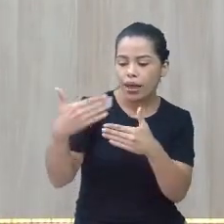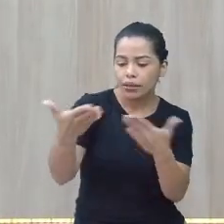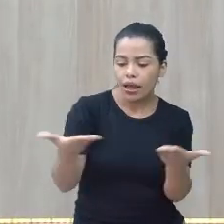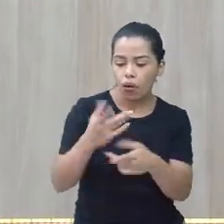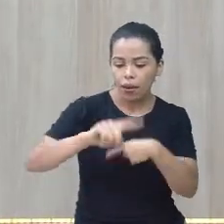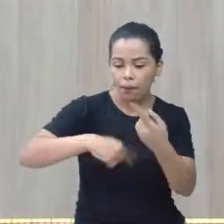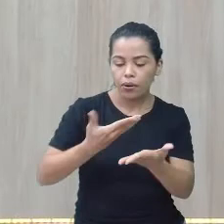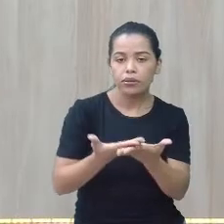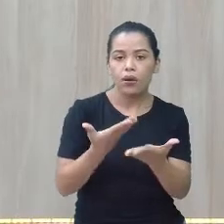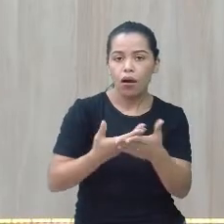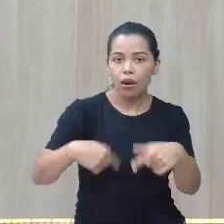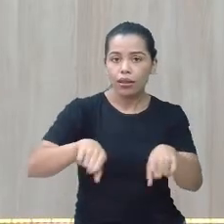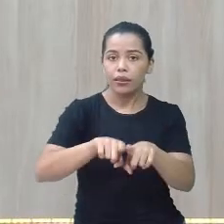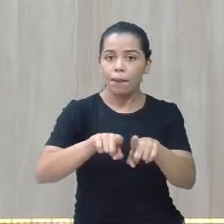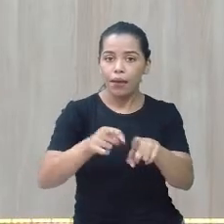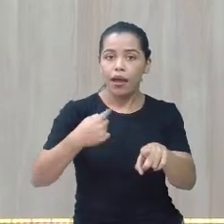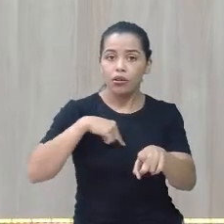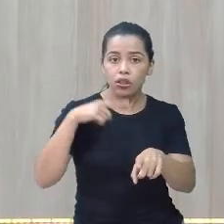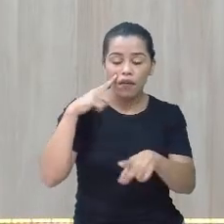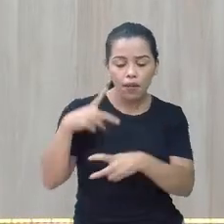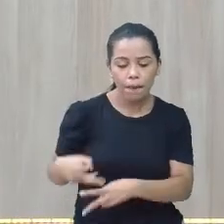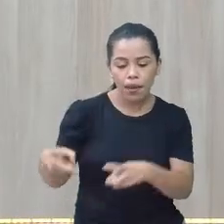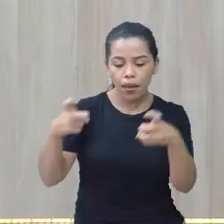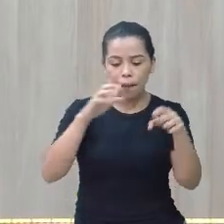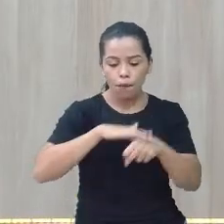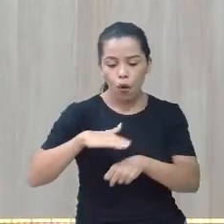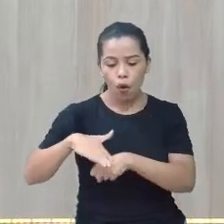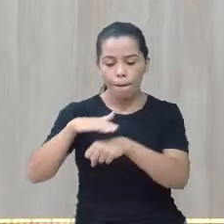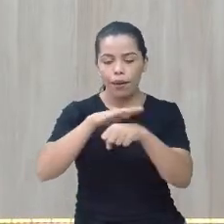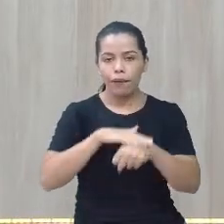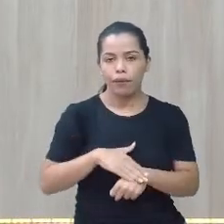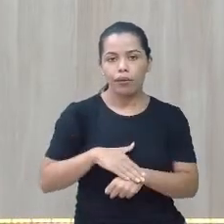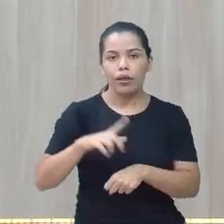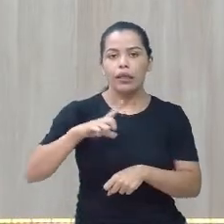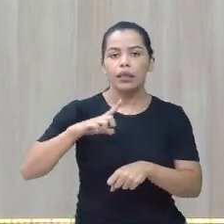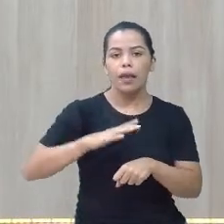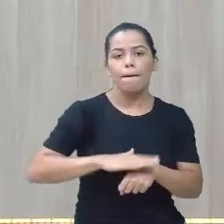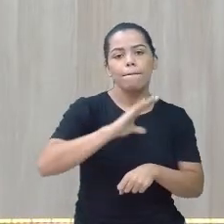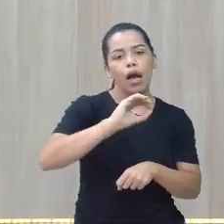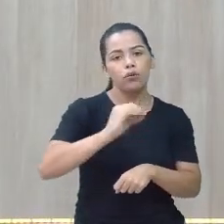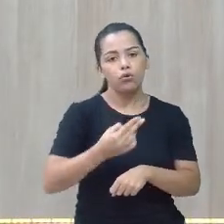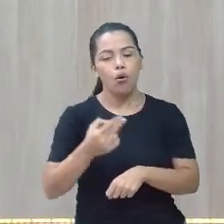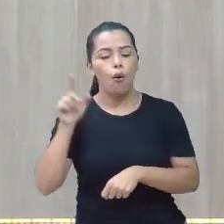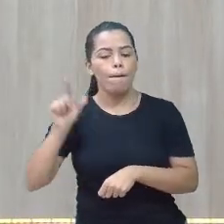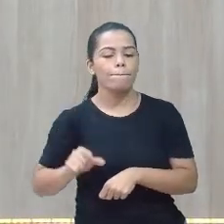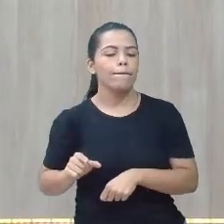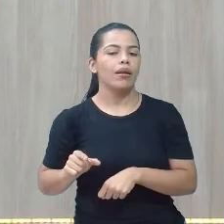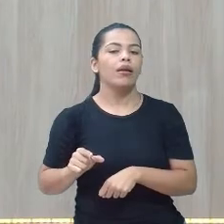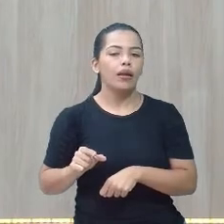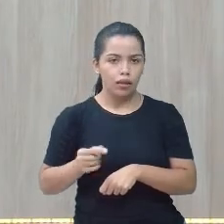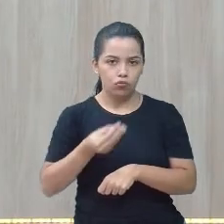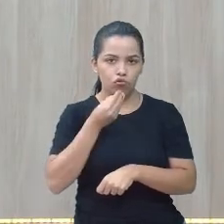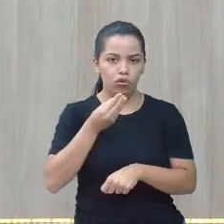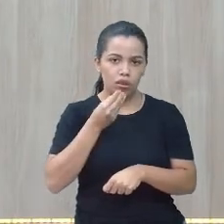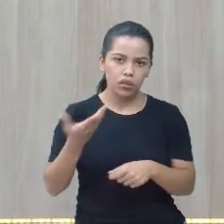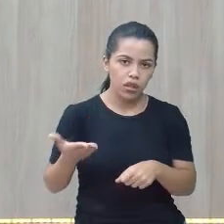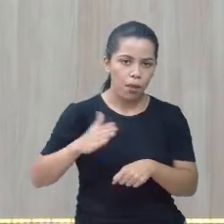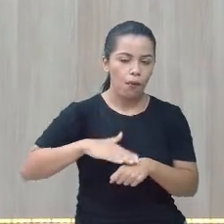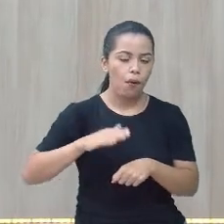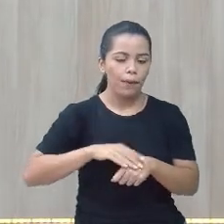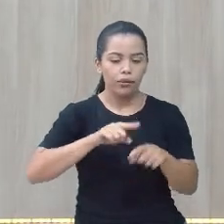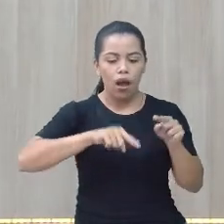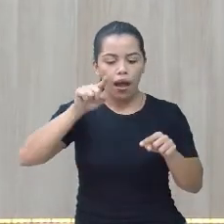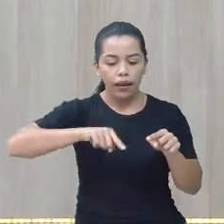próxima aula e na outra, a gente vai analisar situações que além de ter mais ou menos chance, ou seja, situações aleatórias, a gente